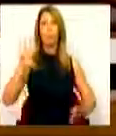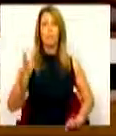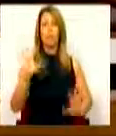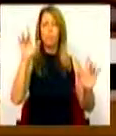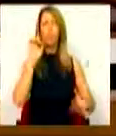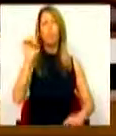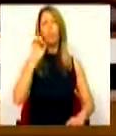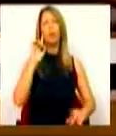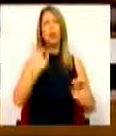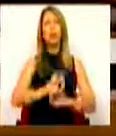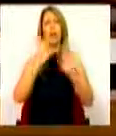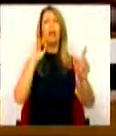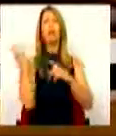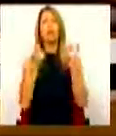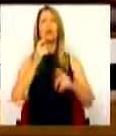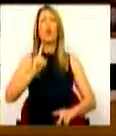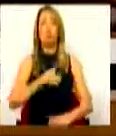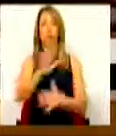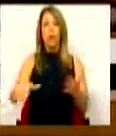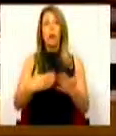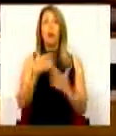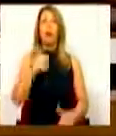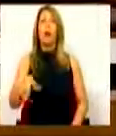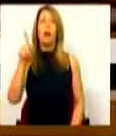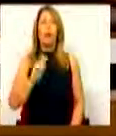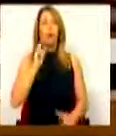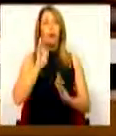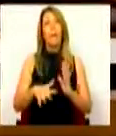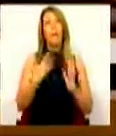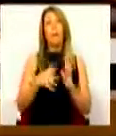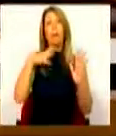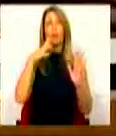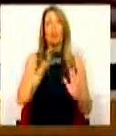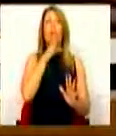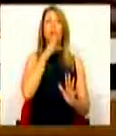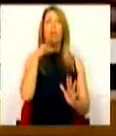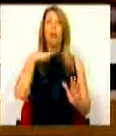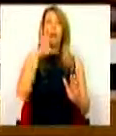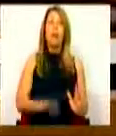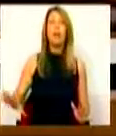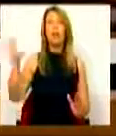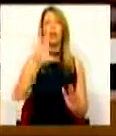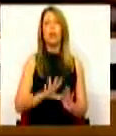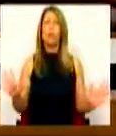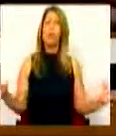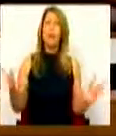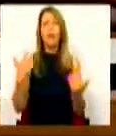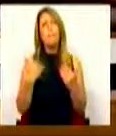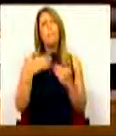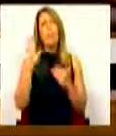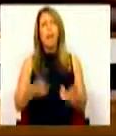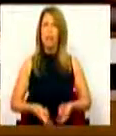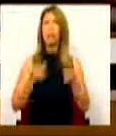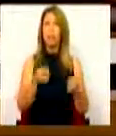a discutir. A proposta do Bloco de Esquerda, denominada de Plano Ferroviário Nacional, é bastante mais um plano de investimentos na